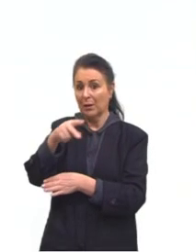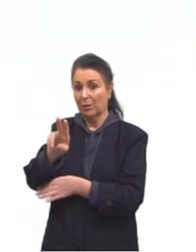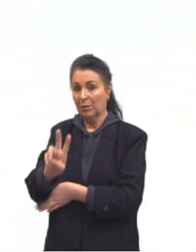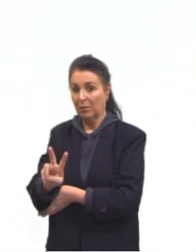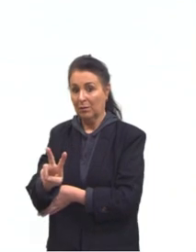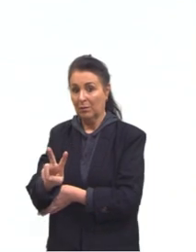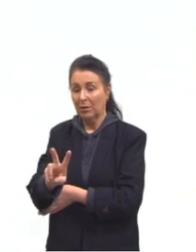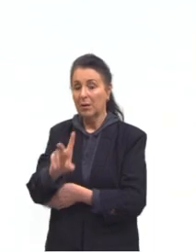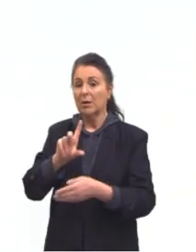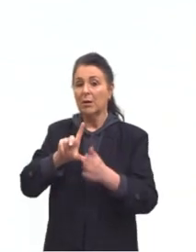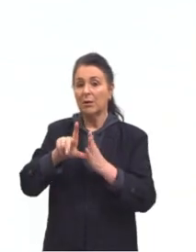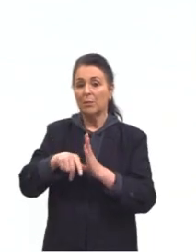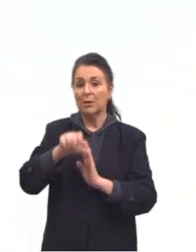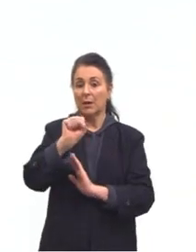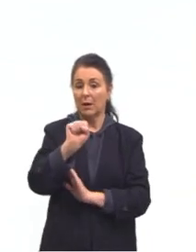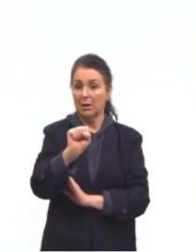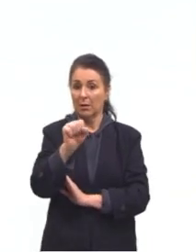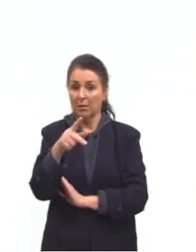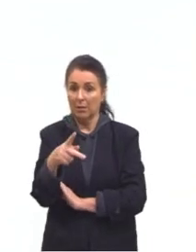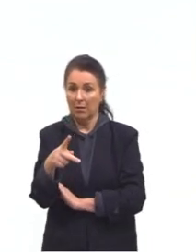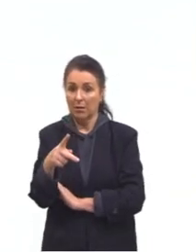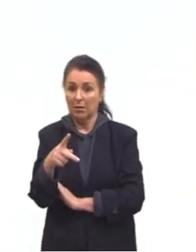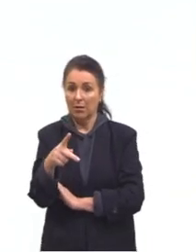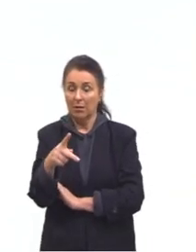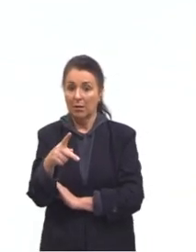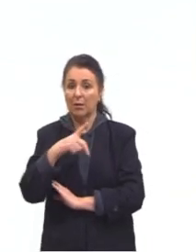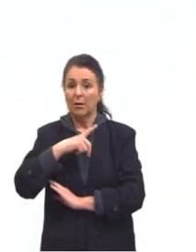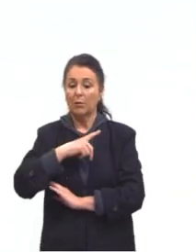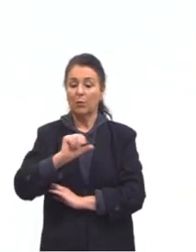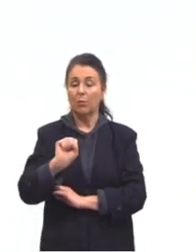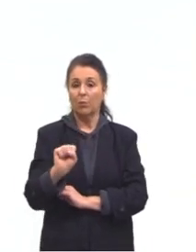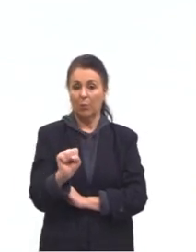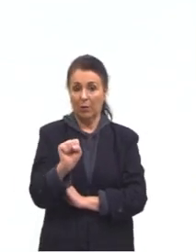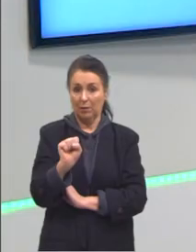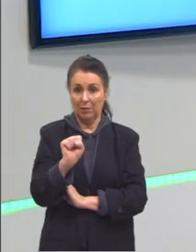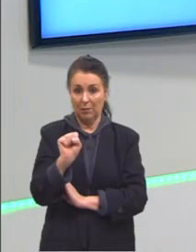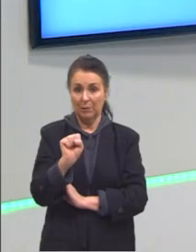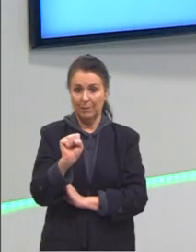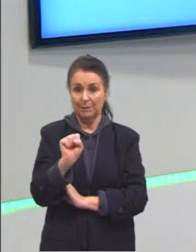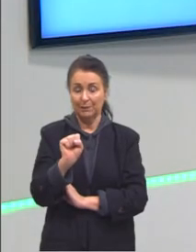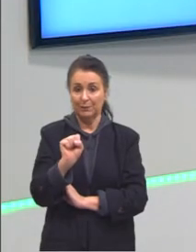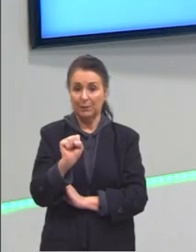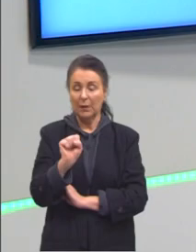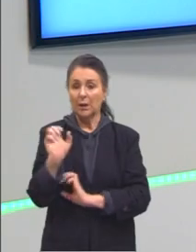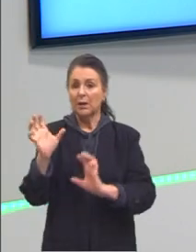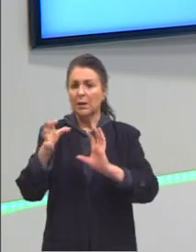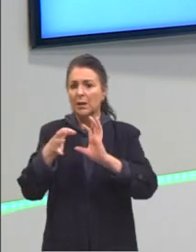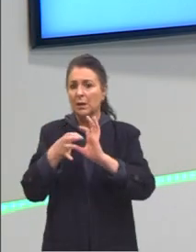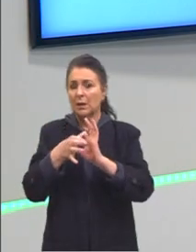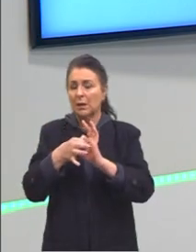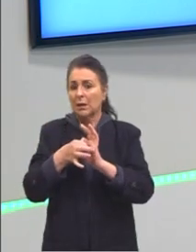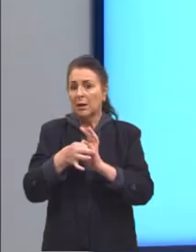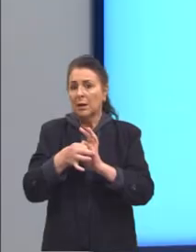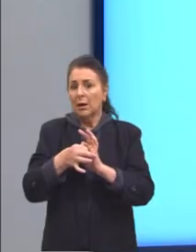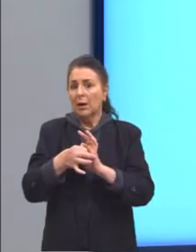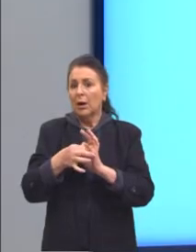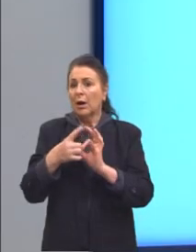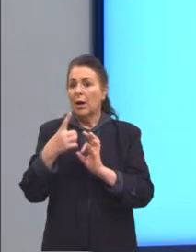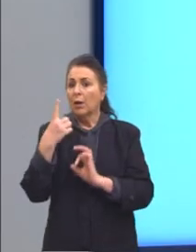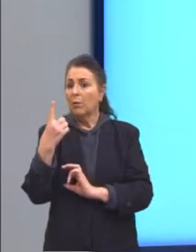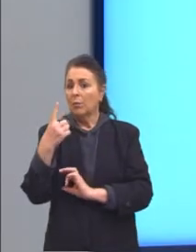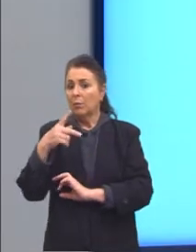e por fim o SP é quando o s né orbital é se liga apenas a um